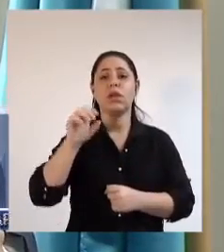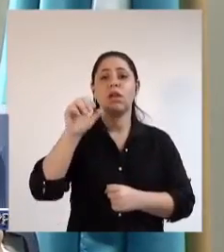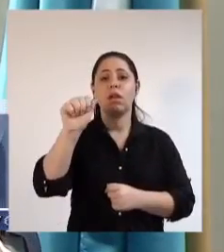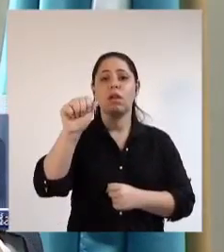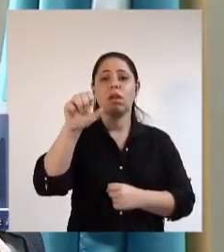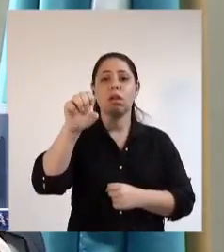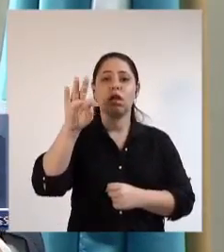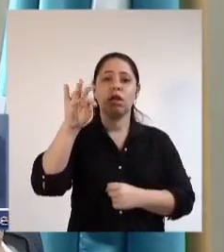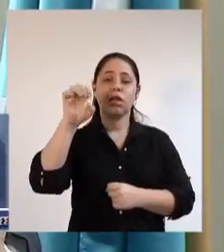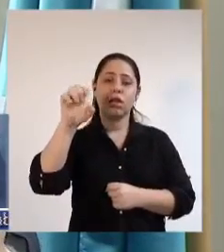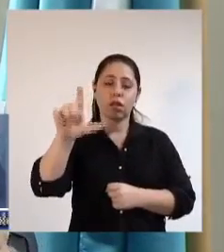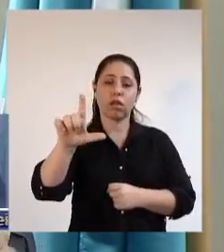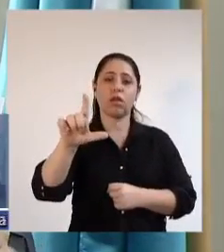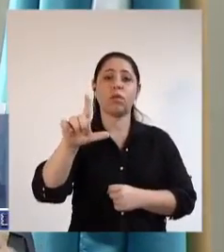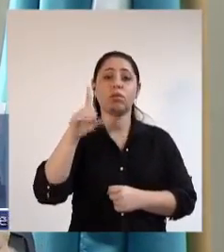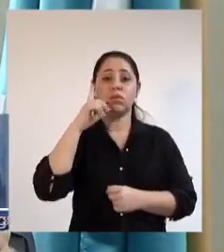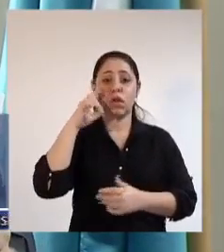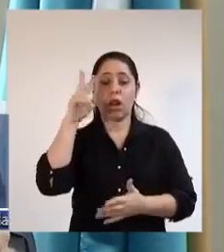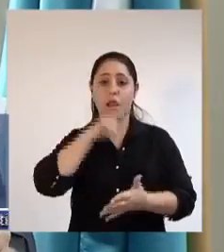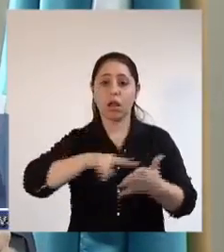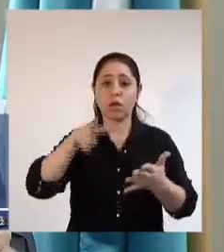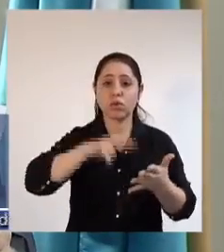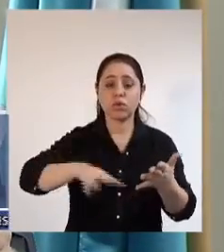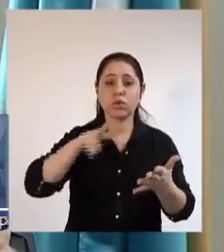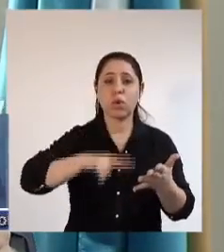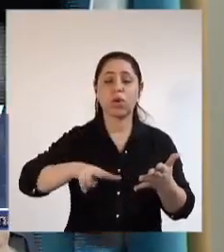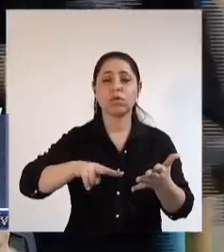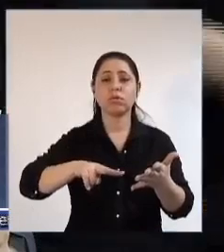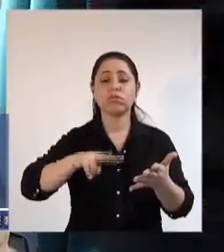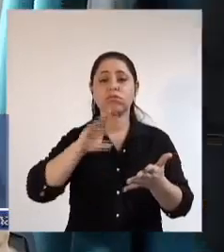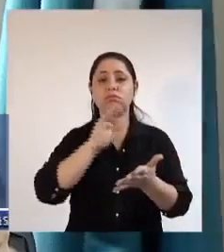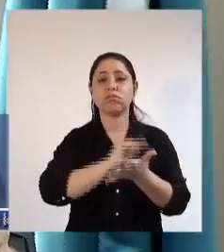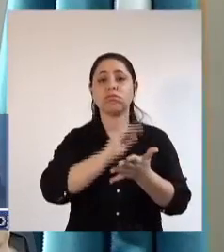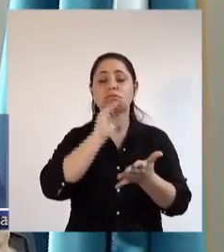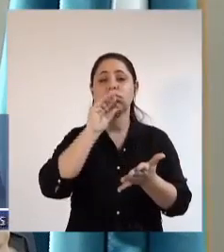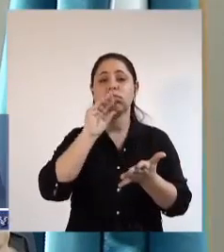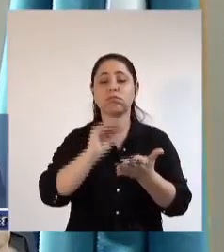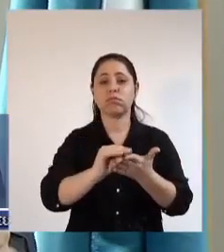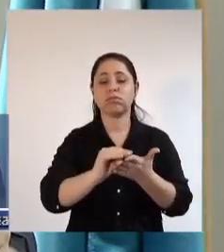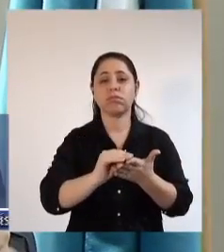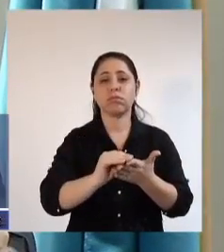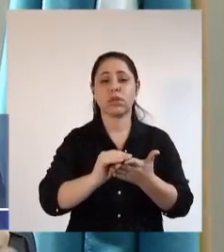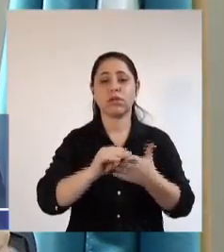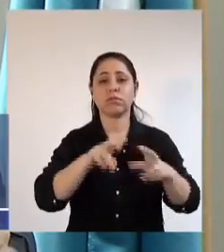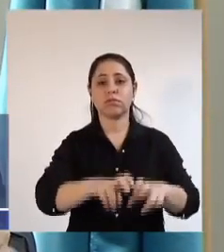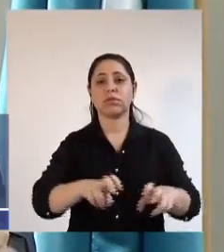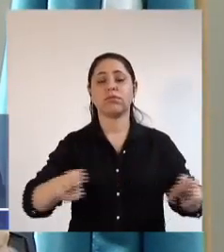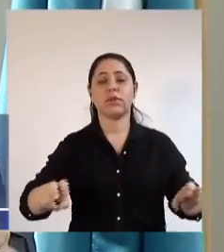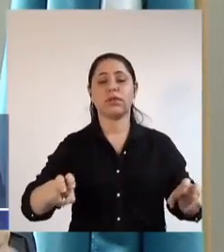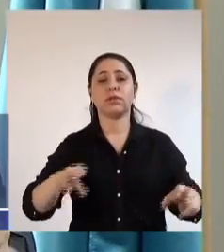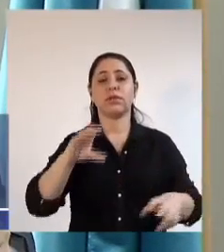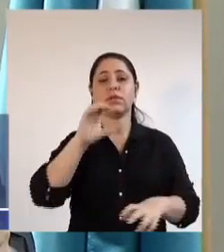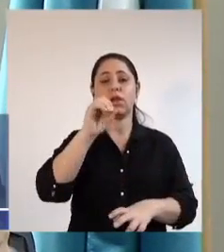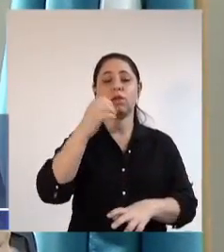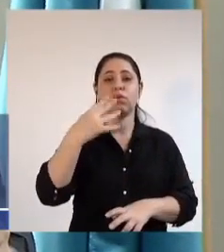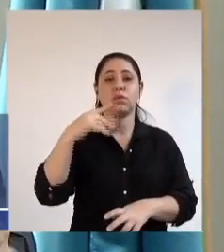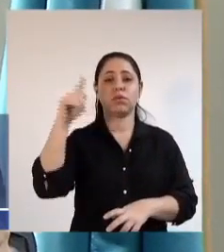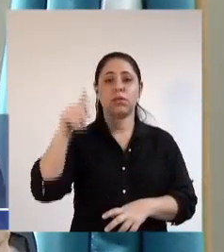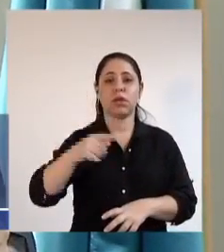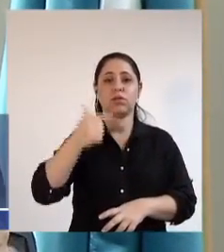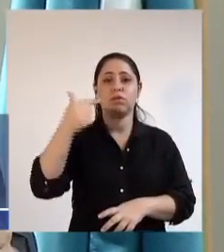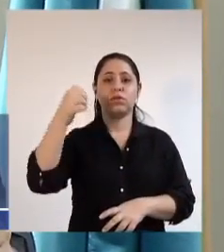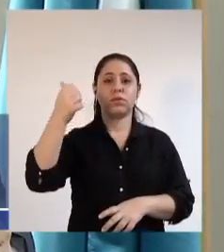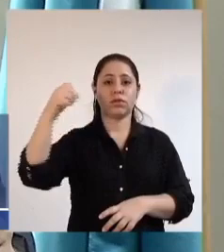pra que se faça a leitura do ato da mesa número 04 barra 2019 que dispõe